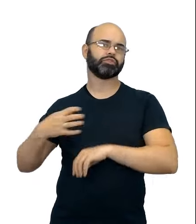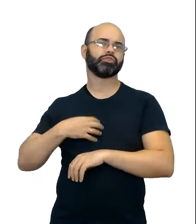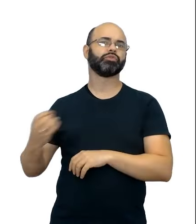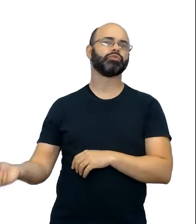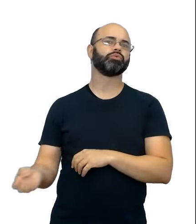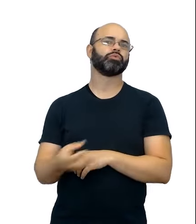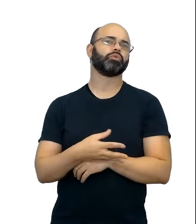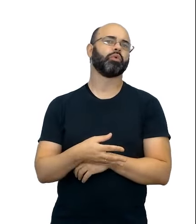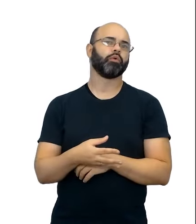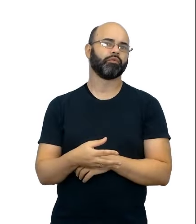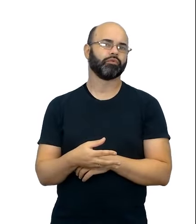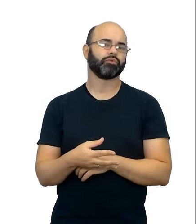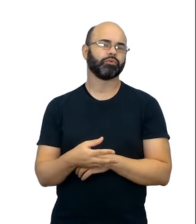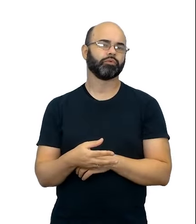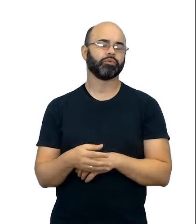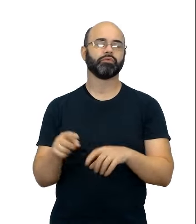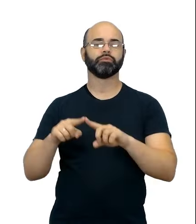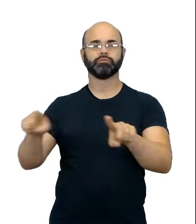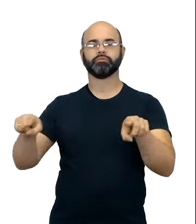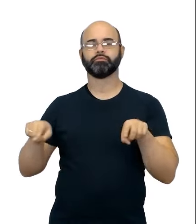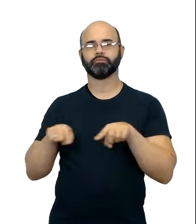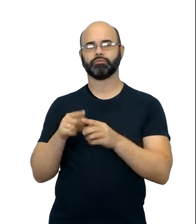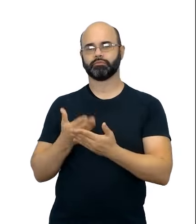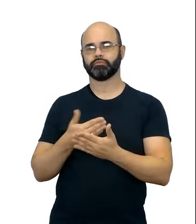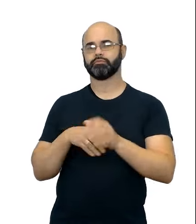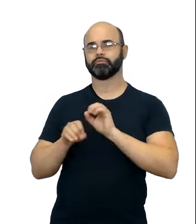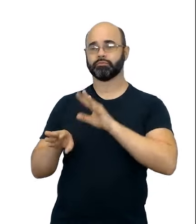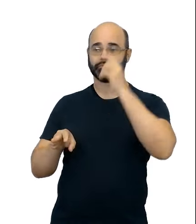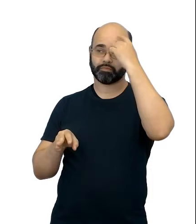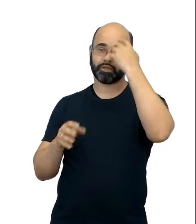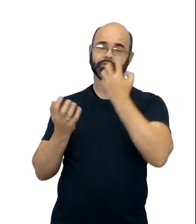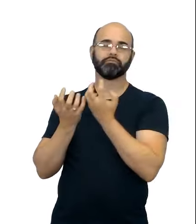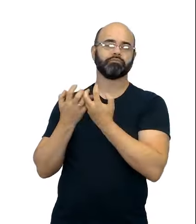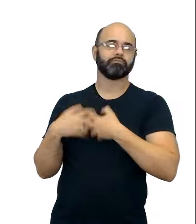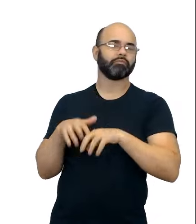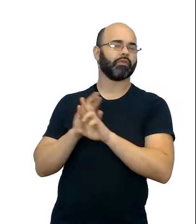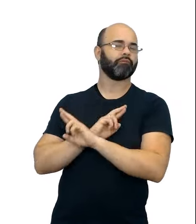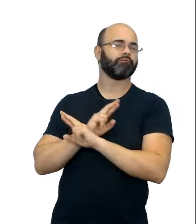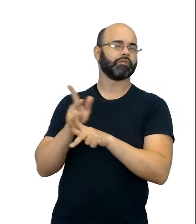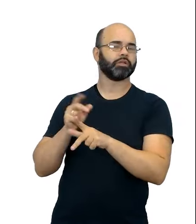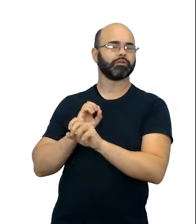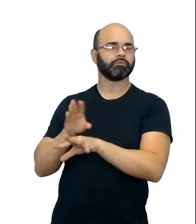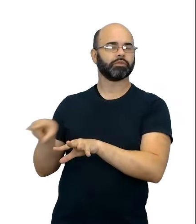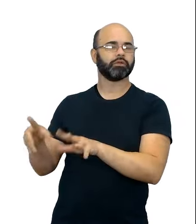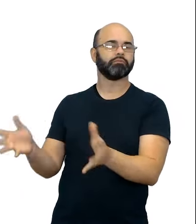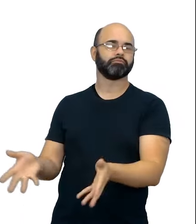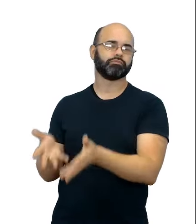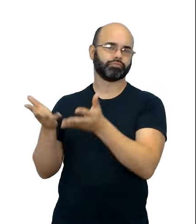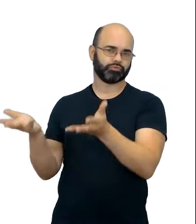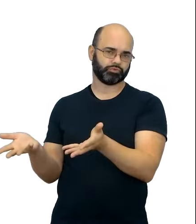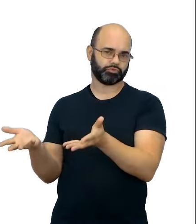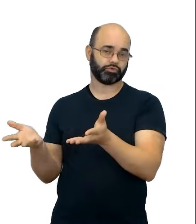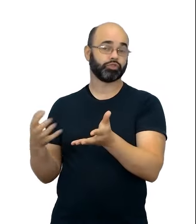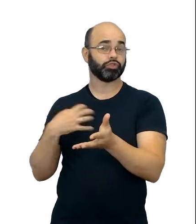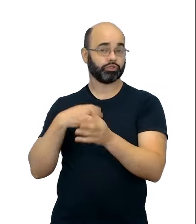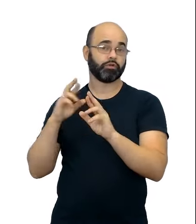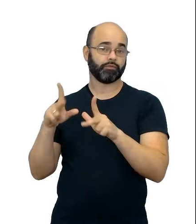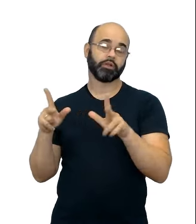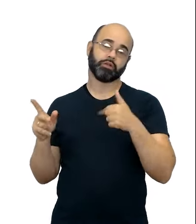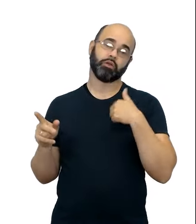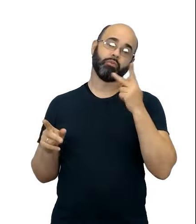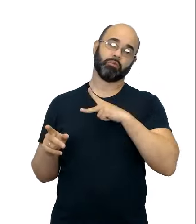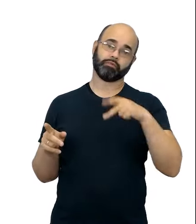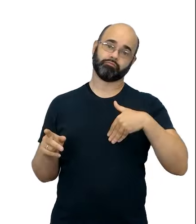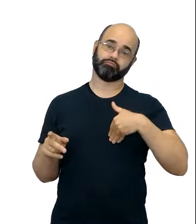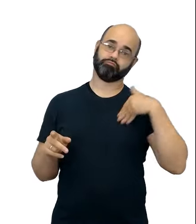nova maneira de ver a sala de aula e numa maneira muito mais rica, tanto para o professor, porque ele vai ter